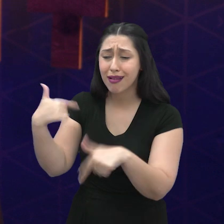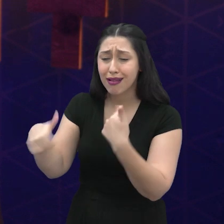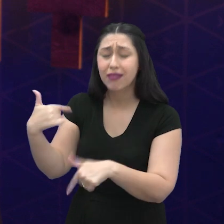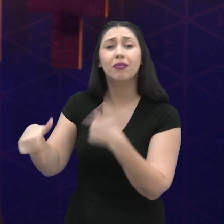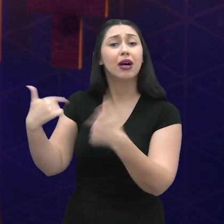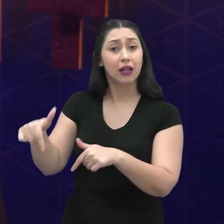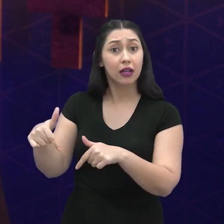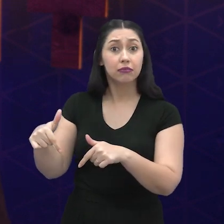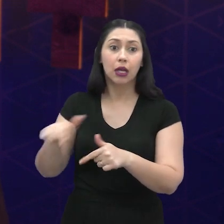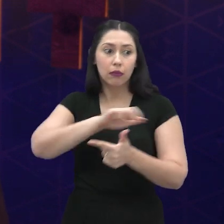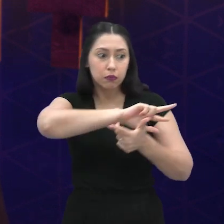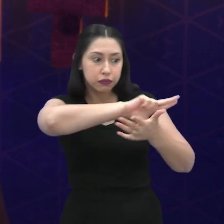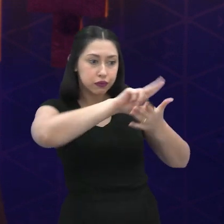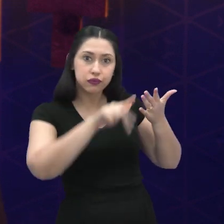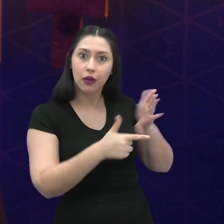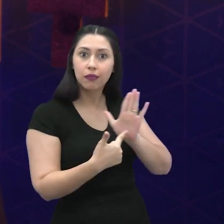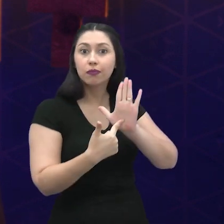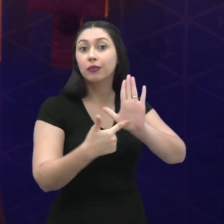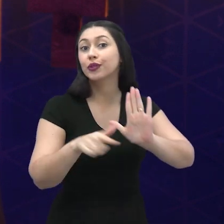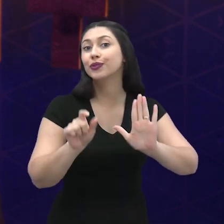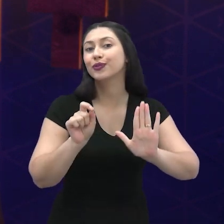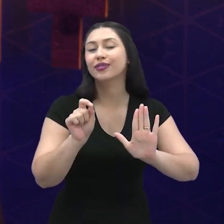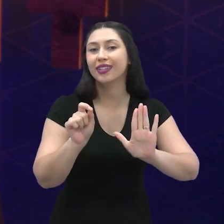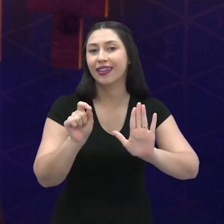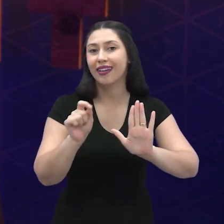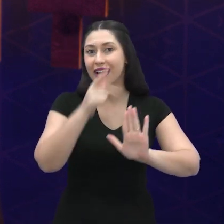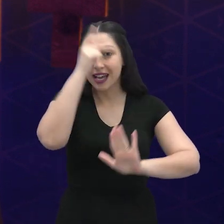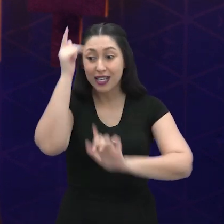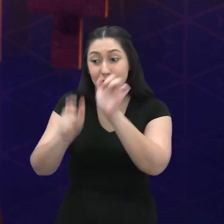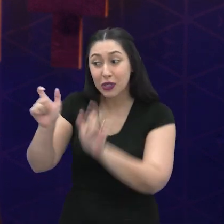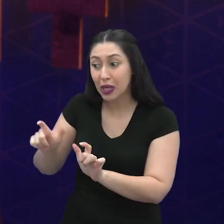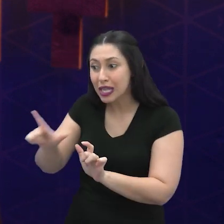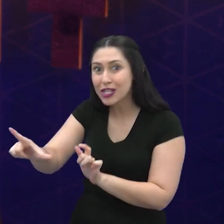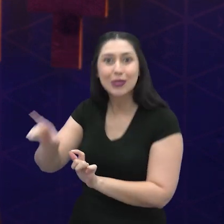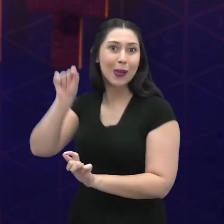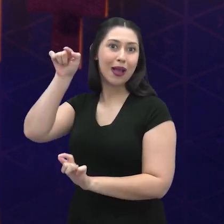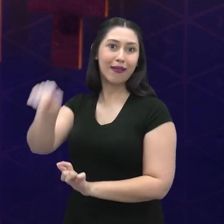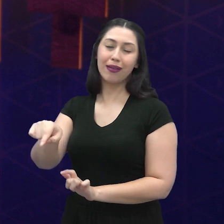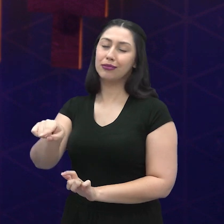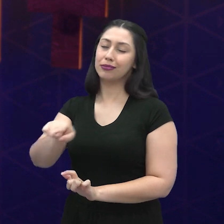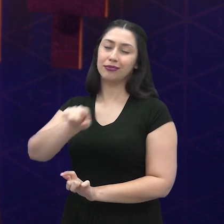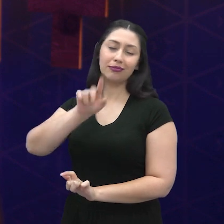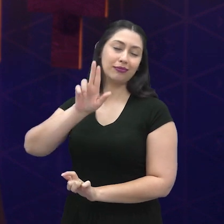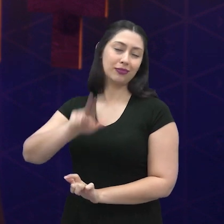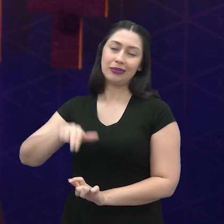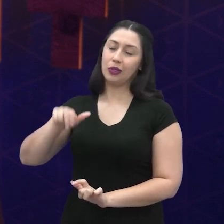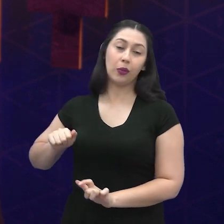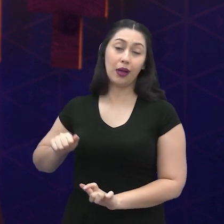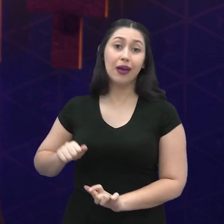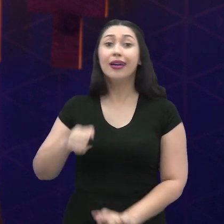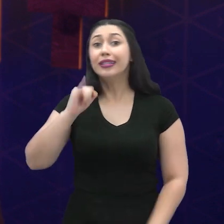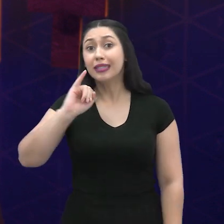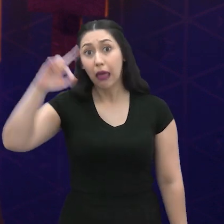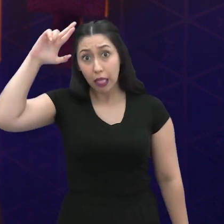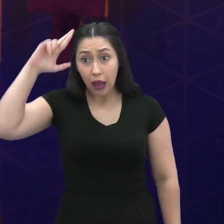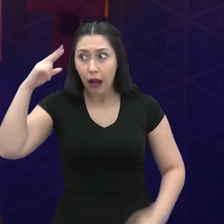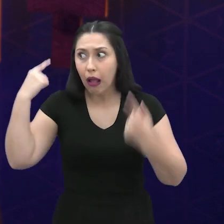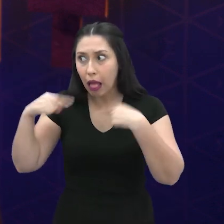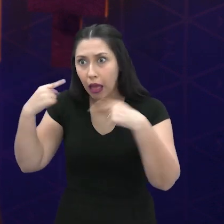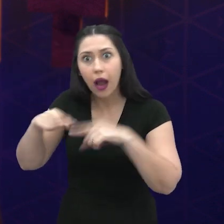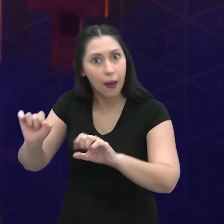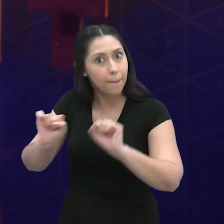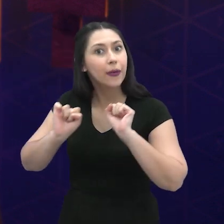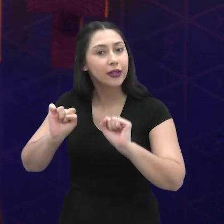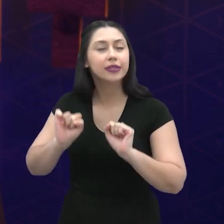trabalho escravo. Em todos esses filmes, uma coisa fica óbvia: ninguém escolheu estar naquela situação. E se Cinderela não fosse obrigada